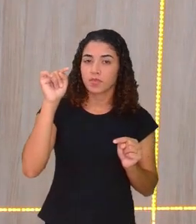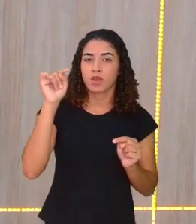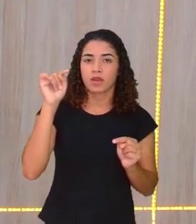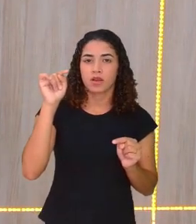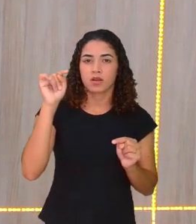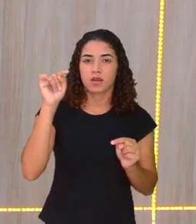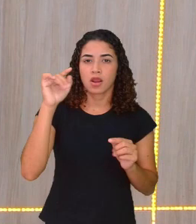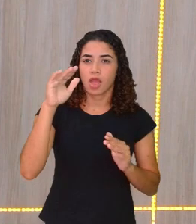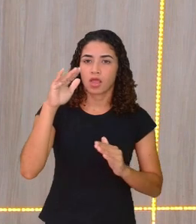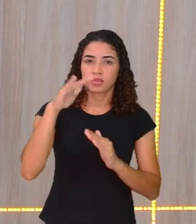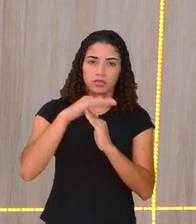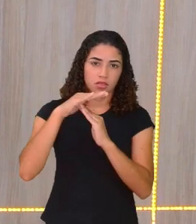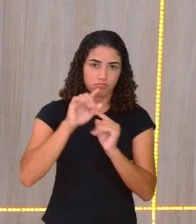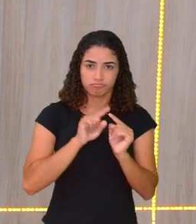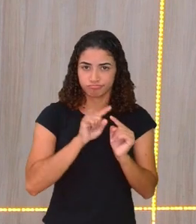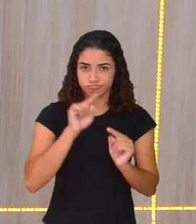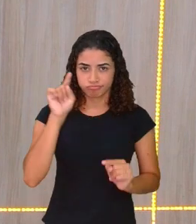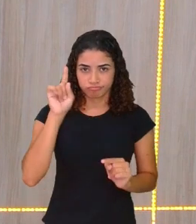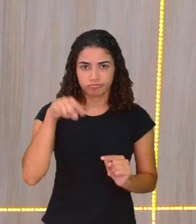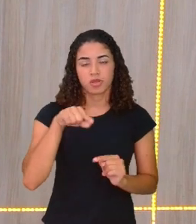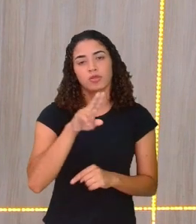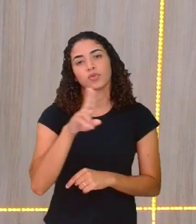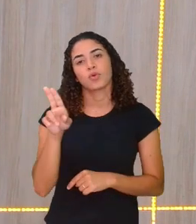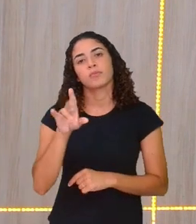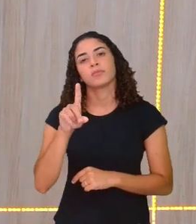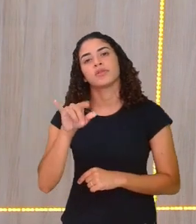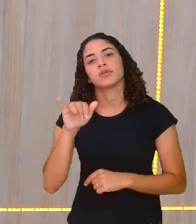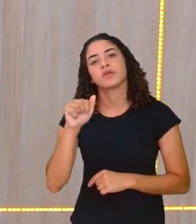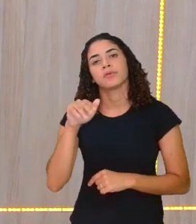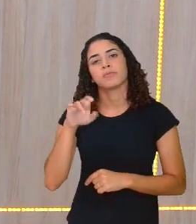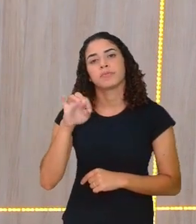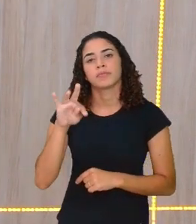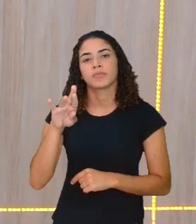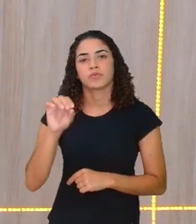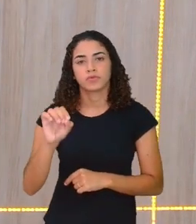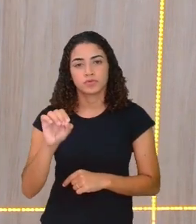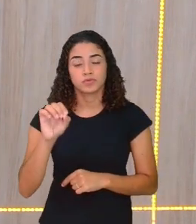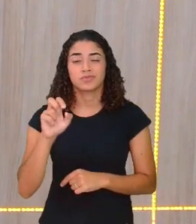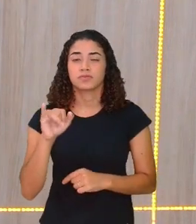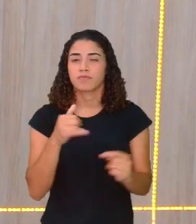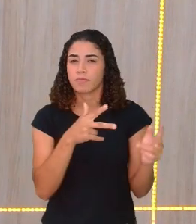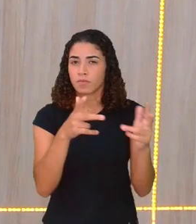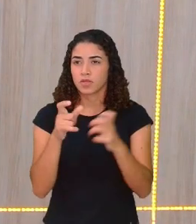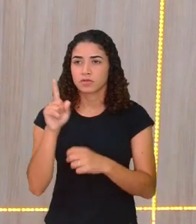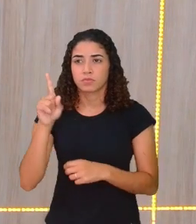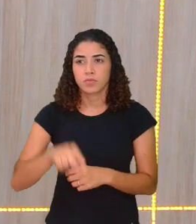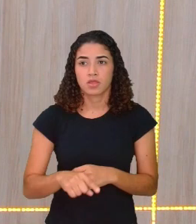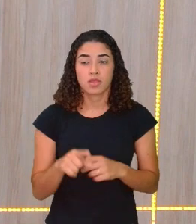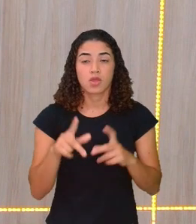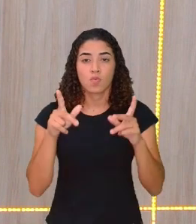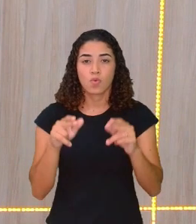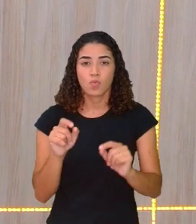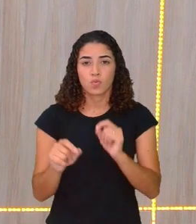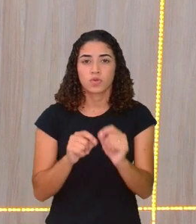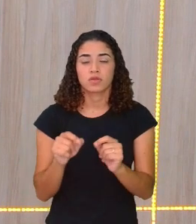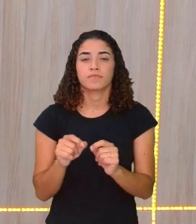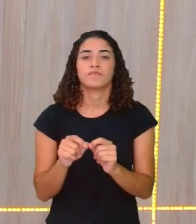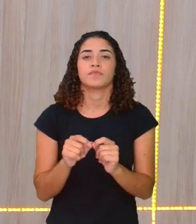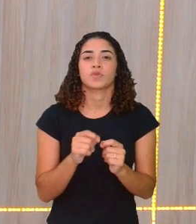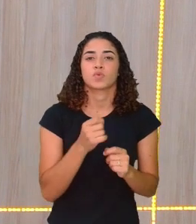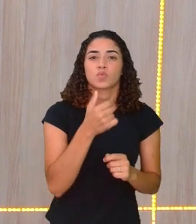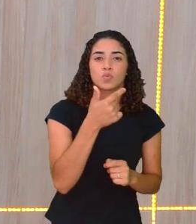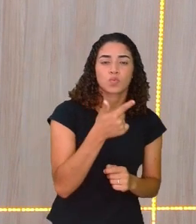circunferência ou no centro do círculo recebe o nome de diâmetro. Esse diâmetro, se vocês observarem, ele equivale 2